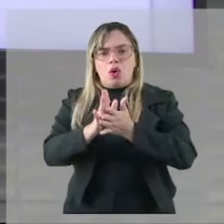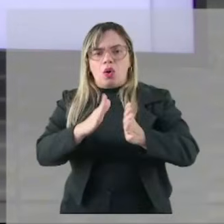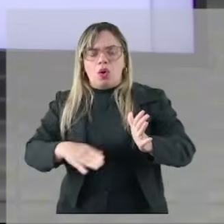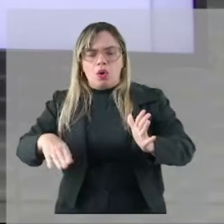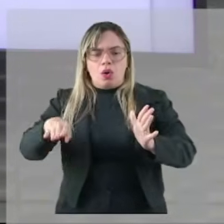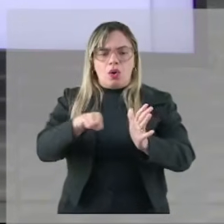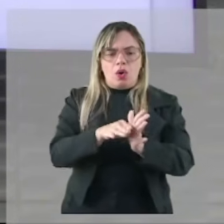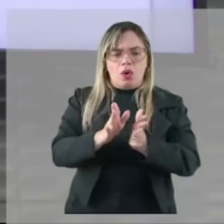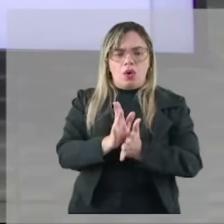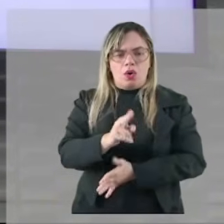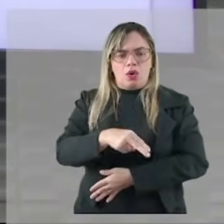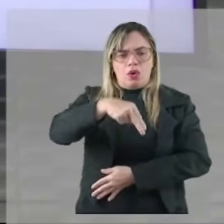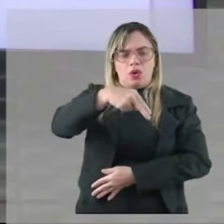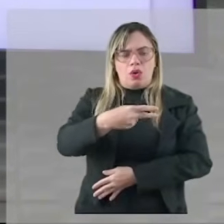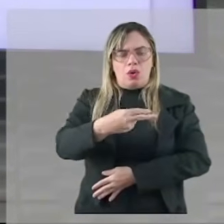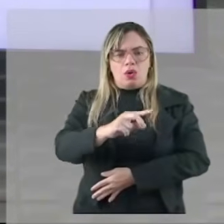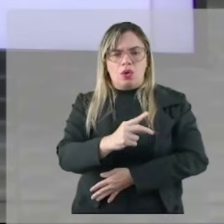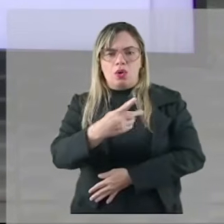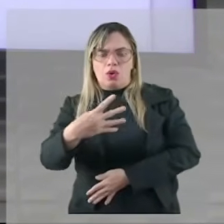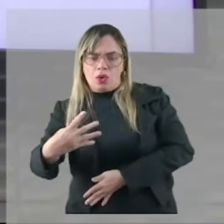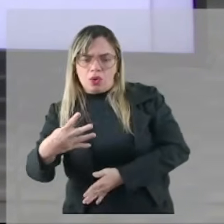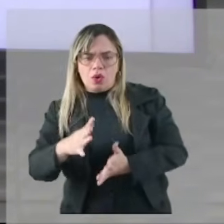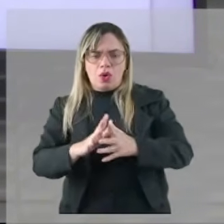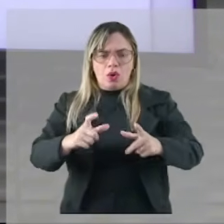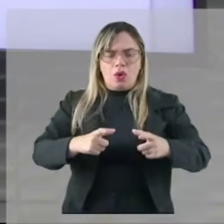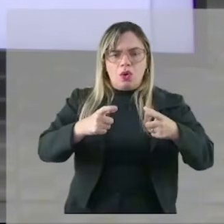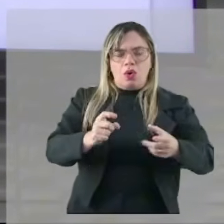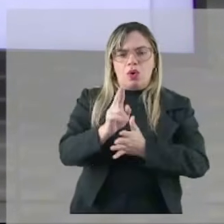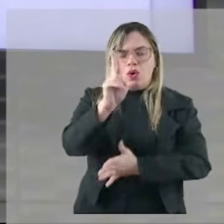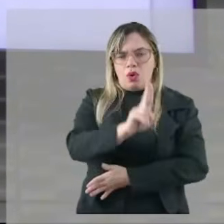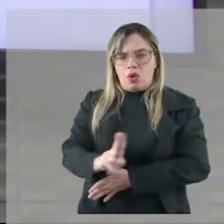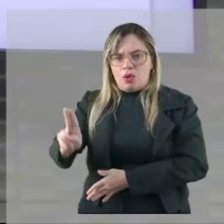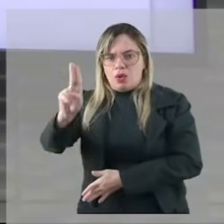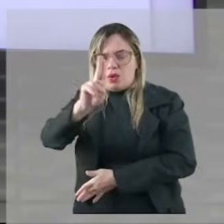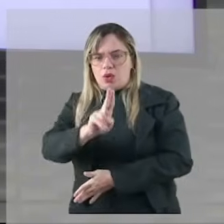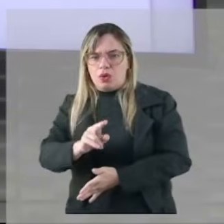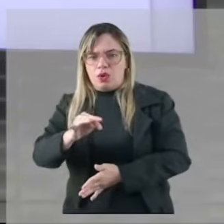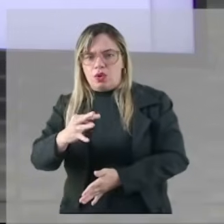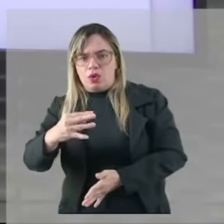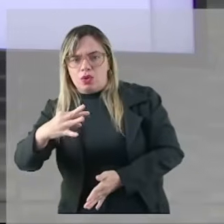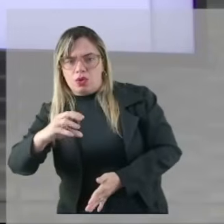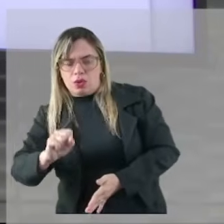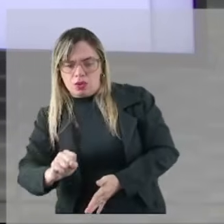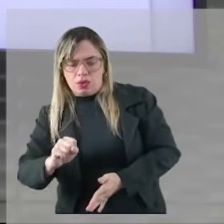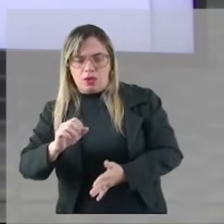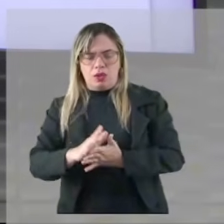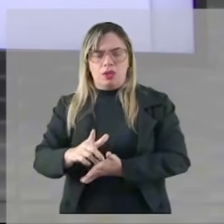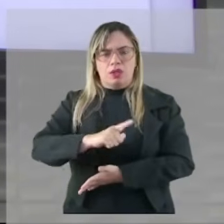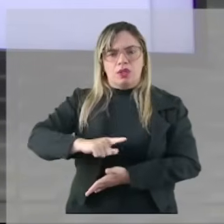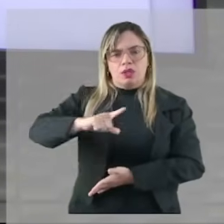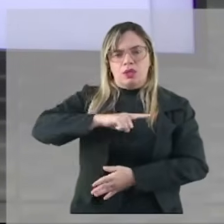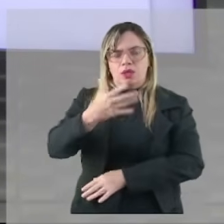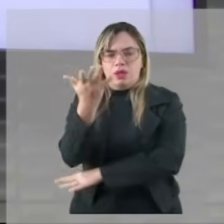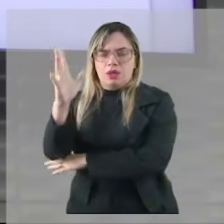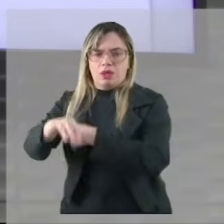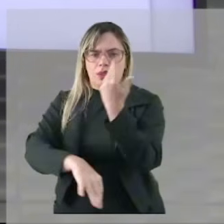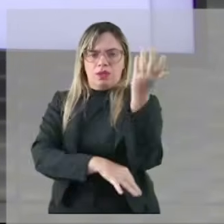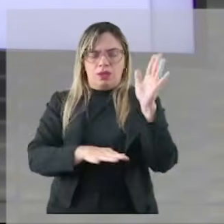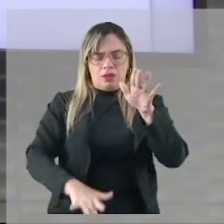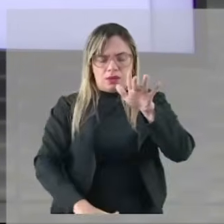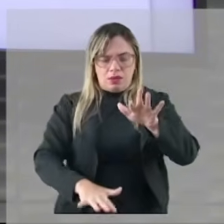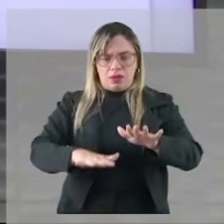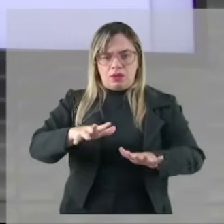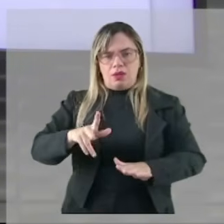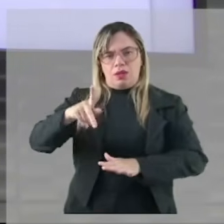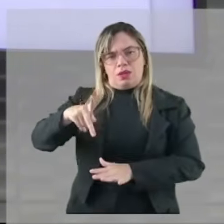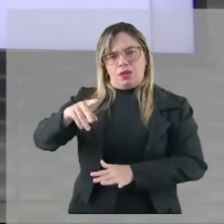do nitrogênio 14? Se utilizou os isótopos do nitrogênio, né, que existem na natureza, e tirou uma média ponderada.